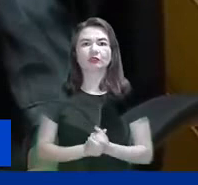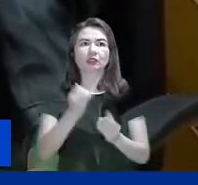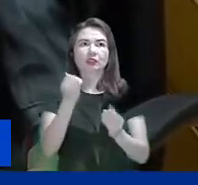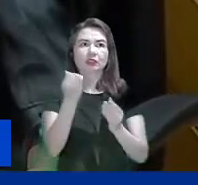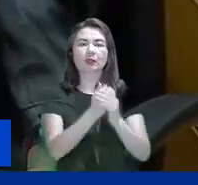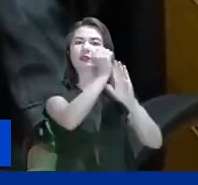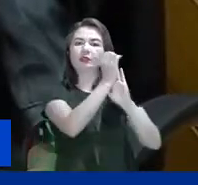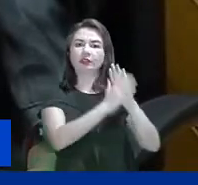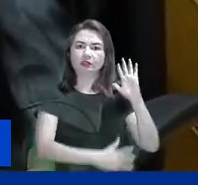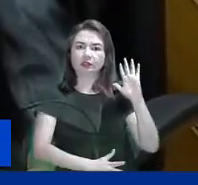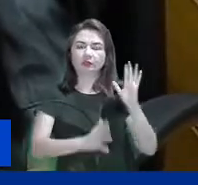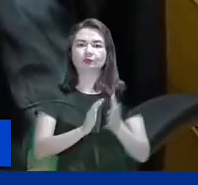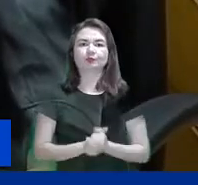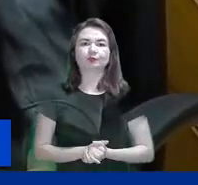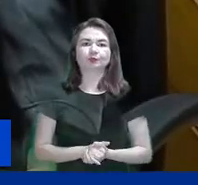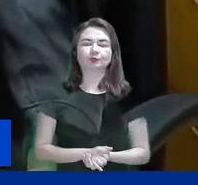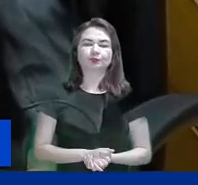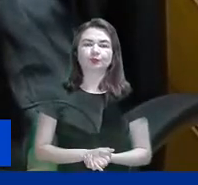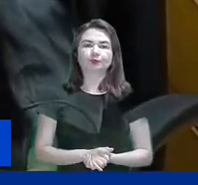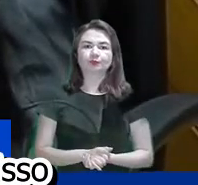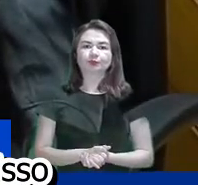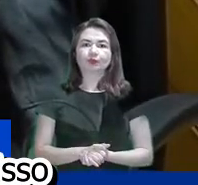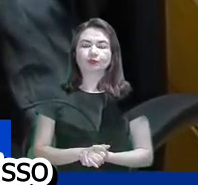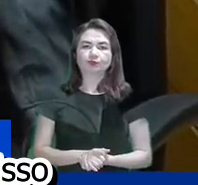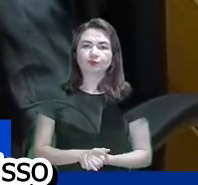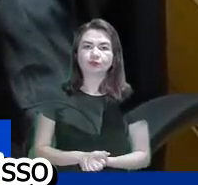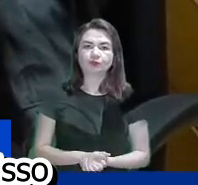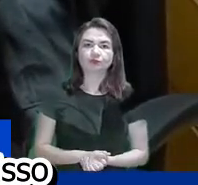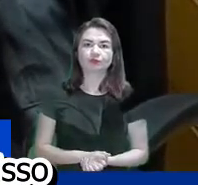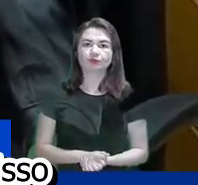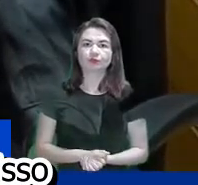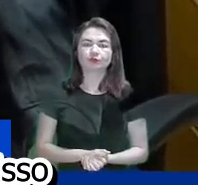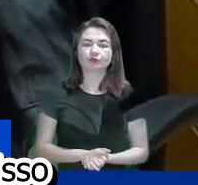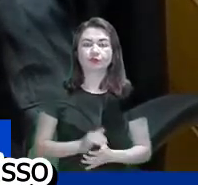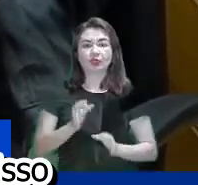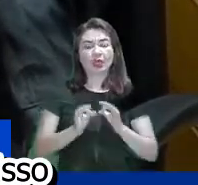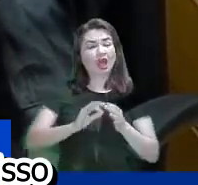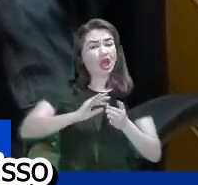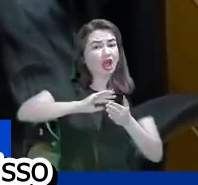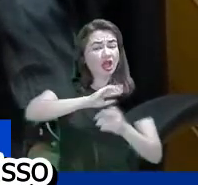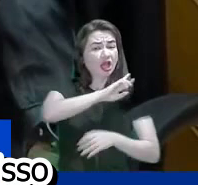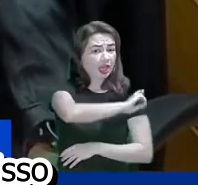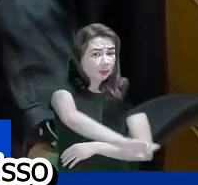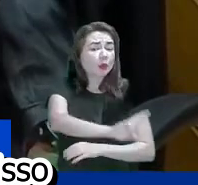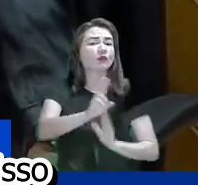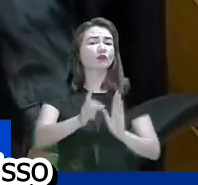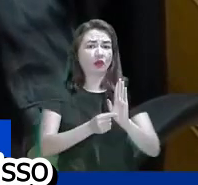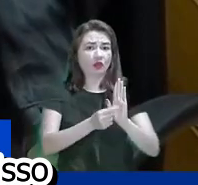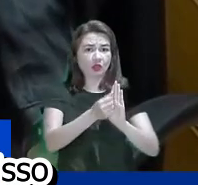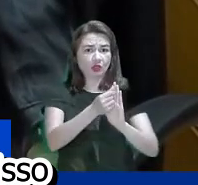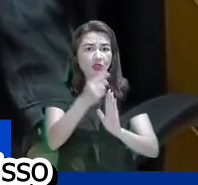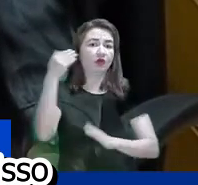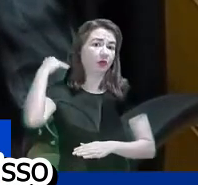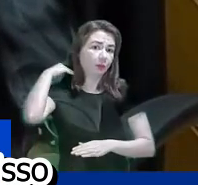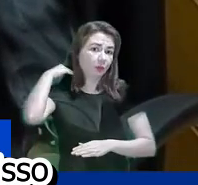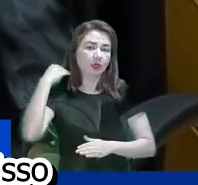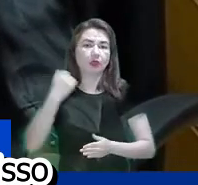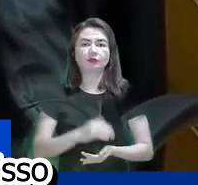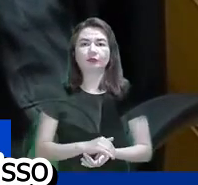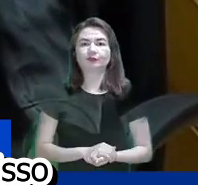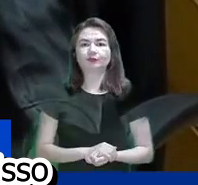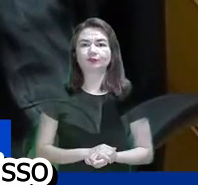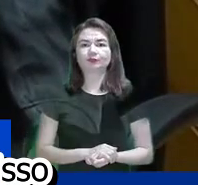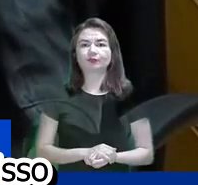pelo Ministério Público Eleitoral, que julgou desaprovado as contas, o Ministério Público alegou, em